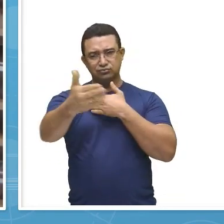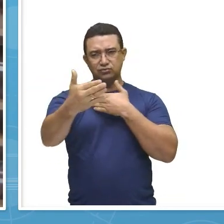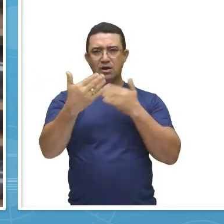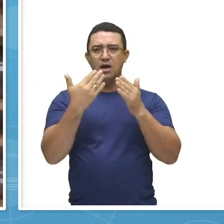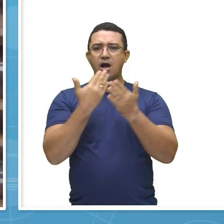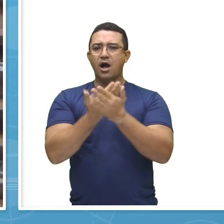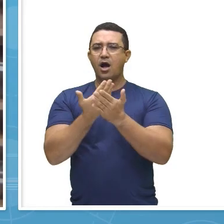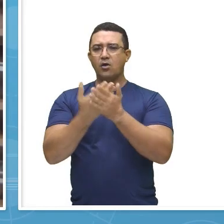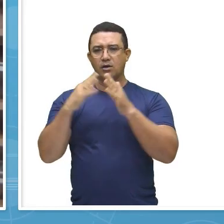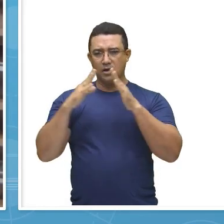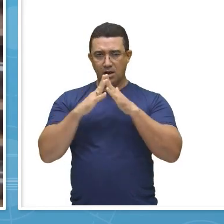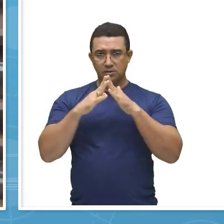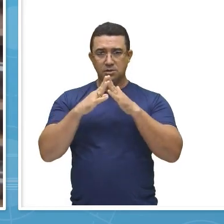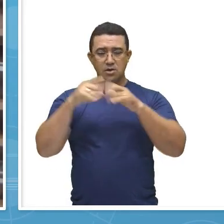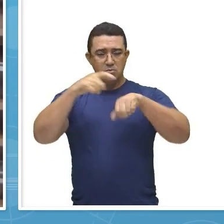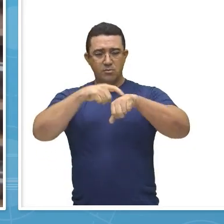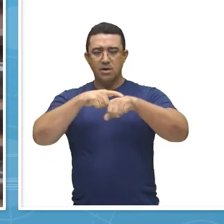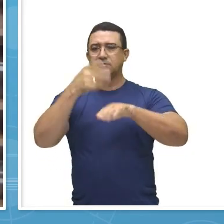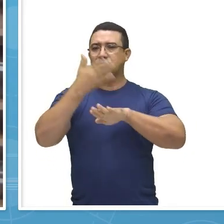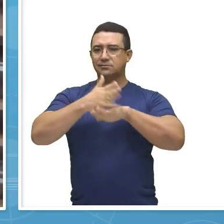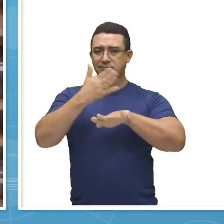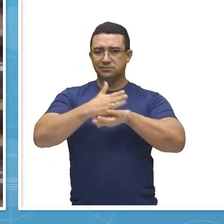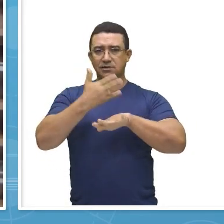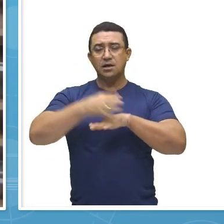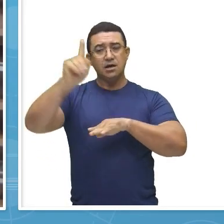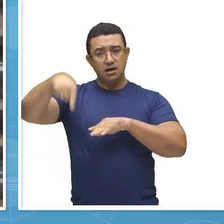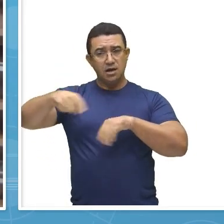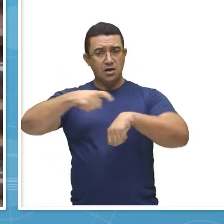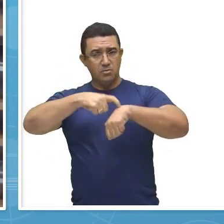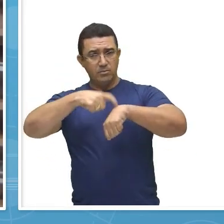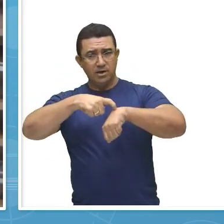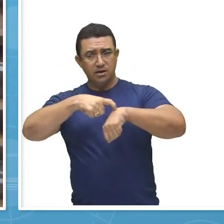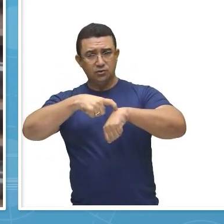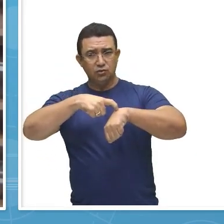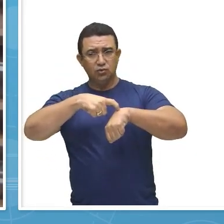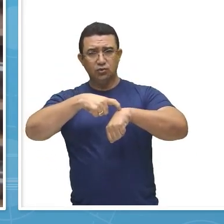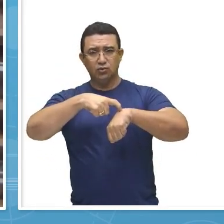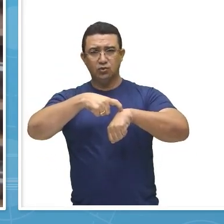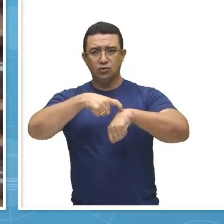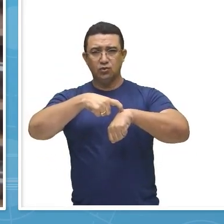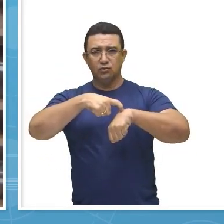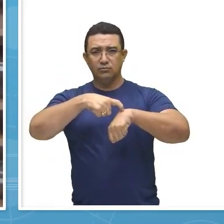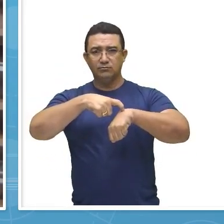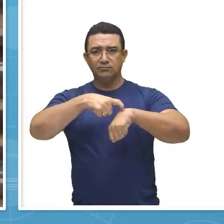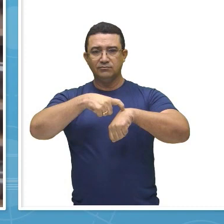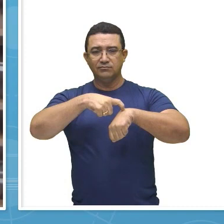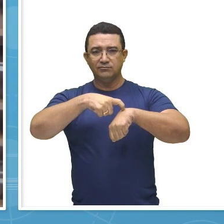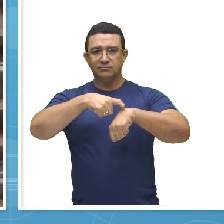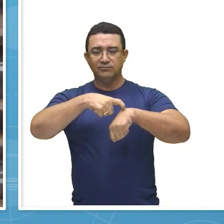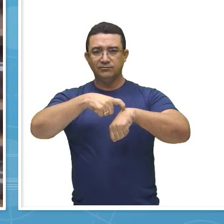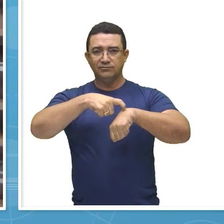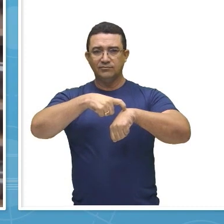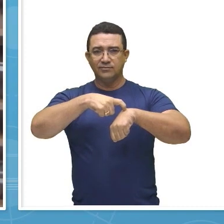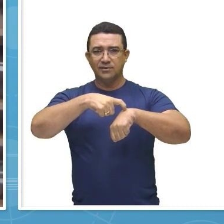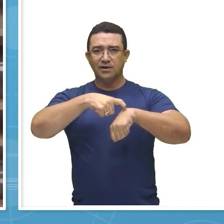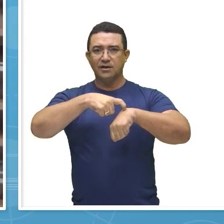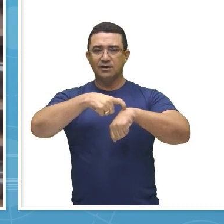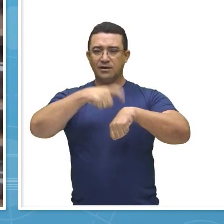o momento do exercitando é realmente o momento que, como o nome já está falando,